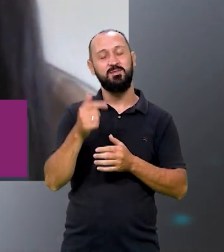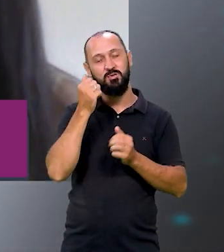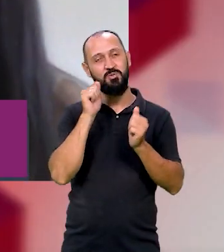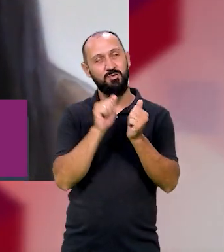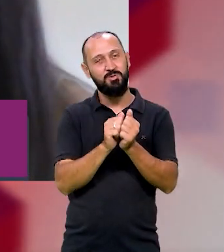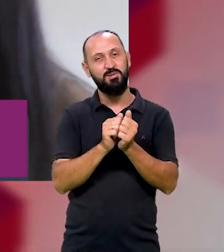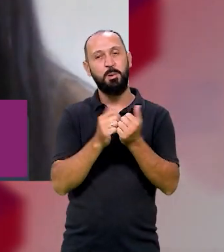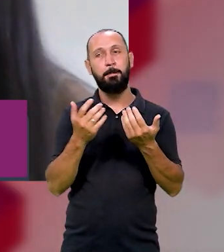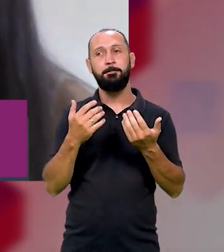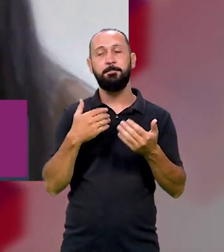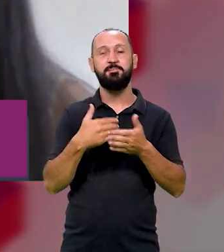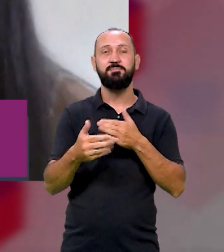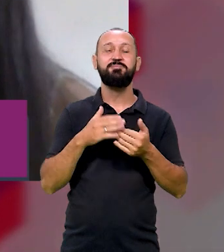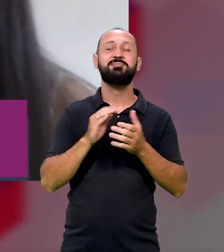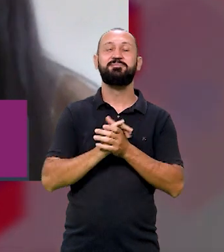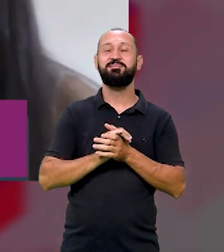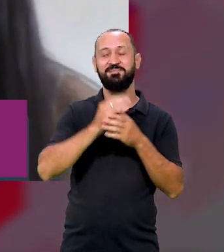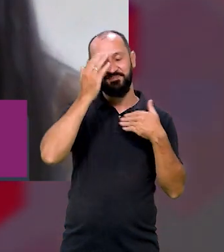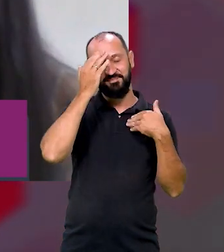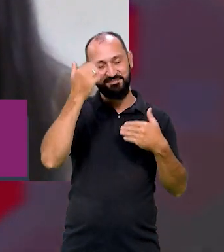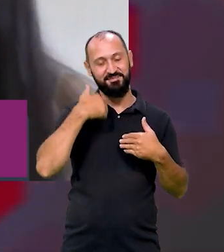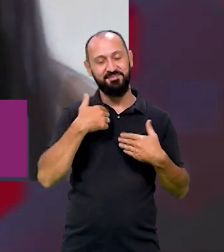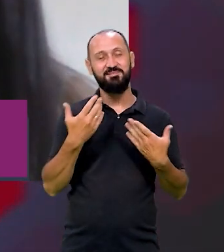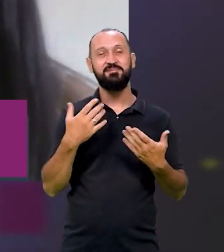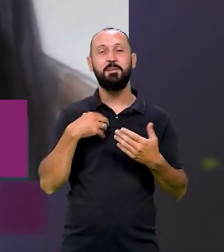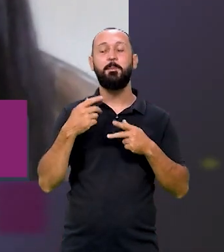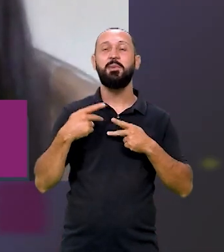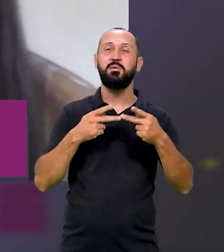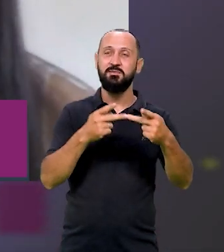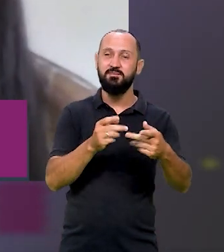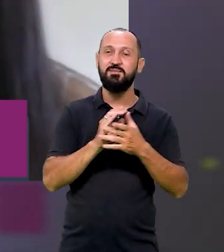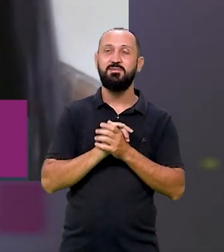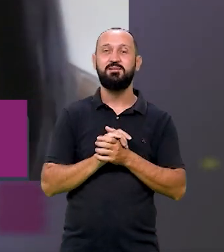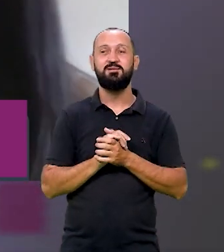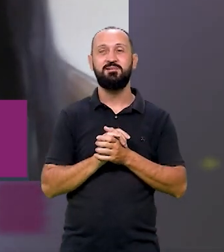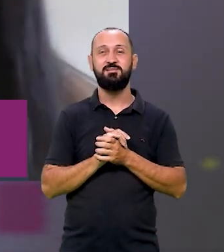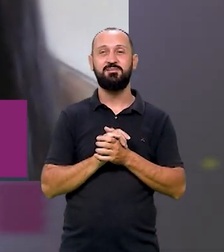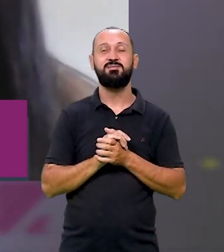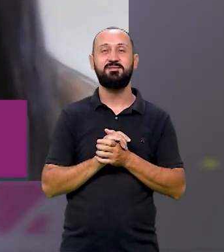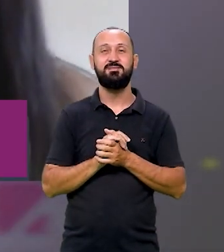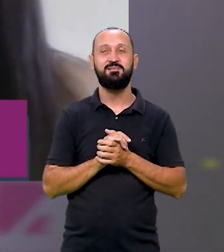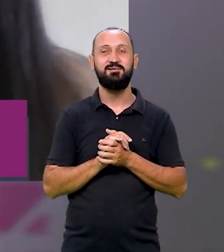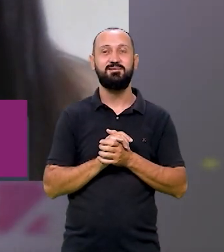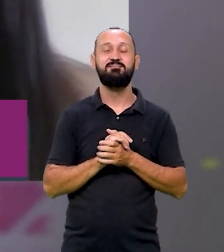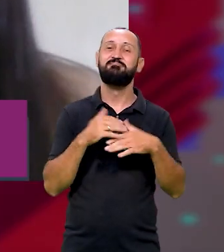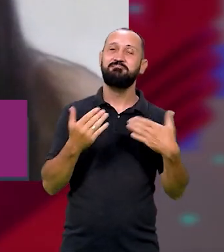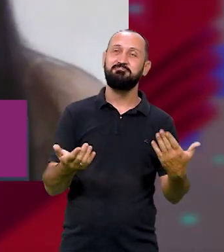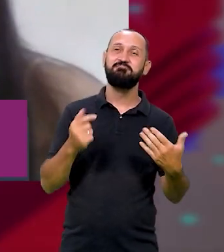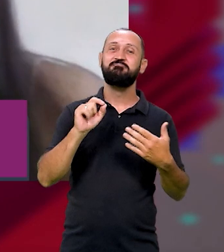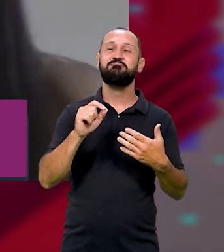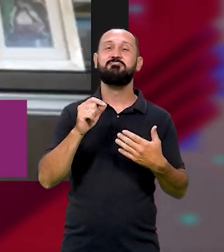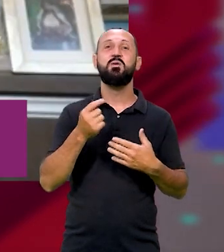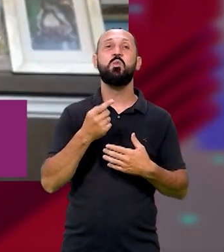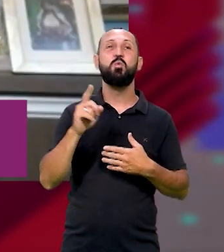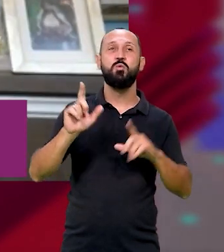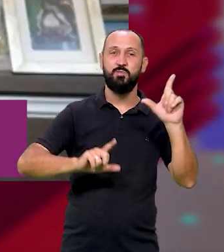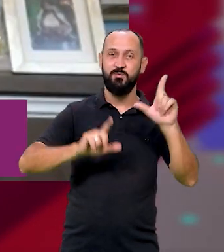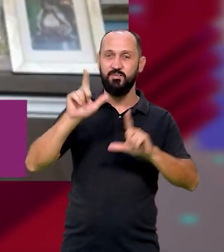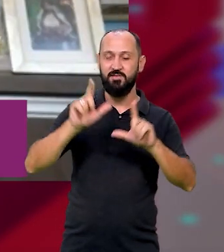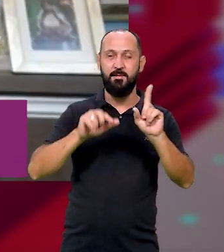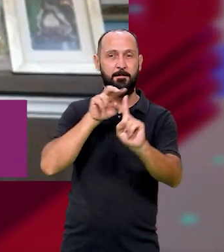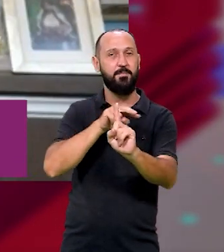tem um objetivo, vai participar de competição, prova, e gosta de manter, né? Sempre essa orientação. Tá certo, então.